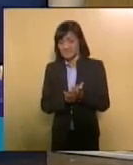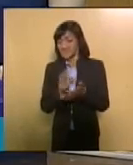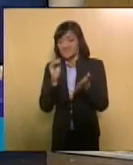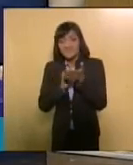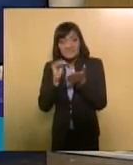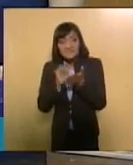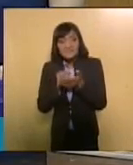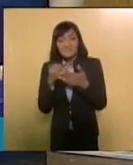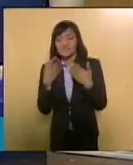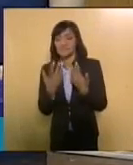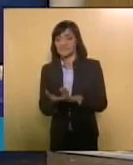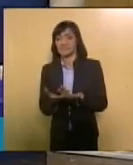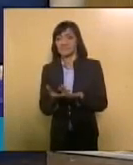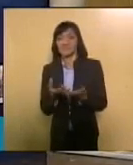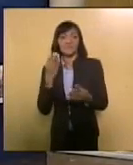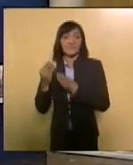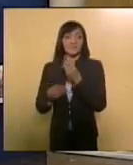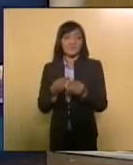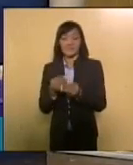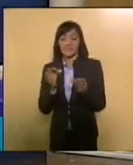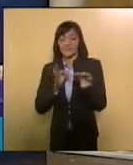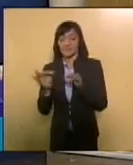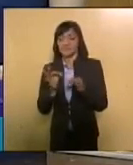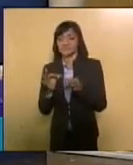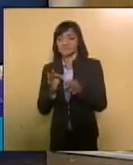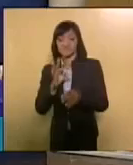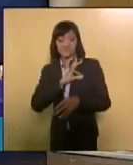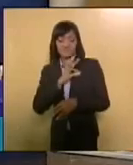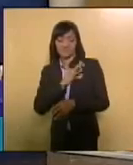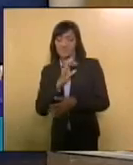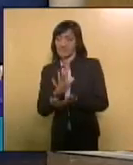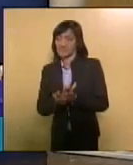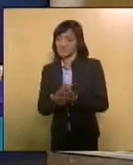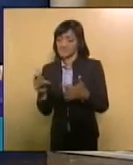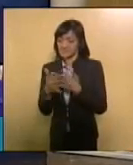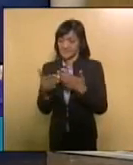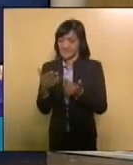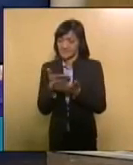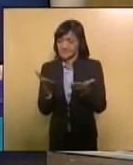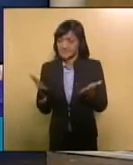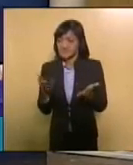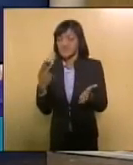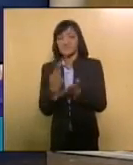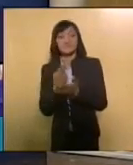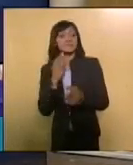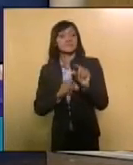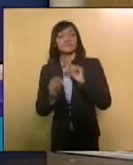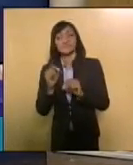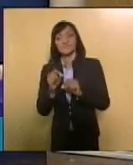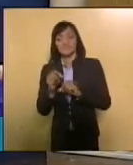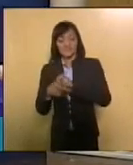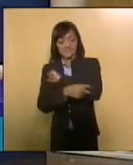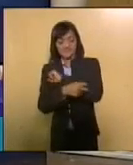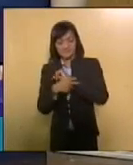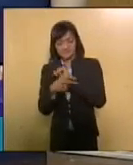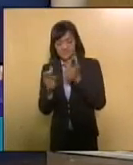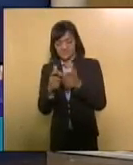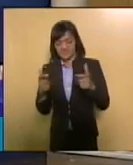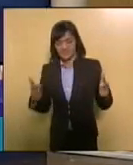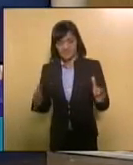desafios da segurança pública e problemas urbanos então que aconteceu o número de crimes aumentou Aumentou a